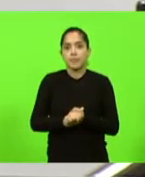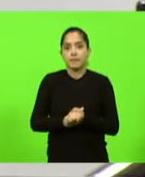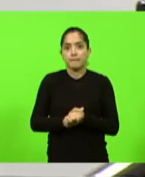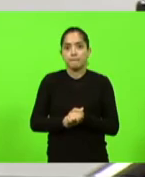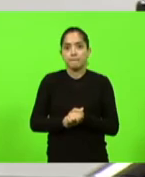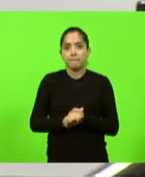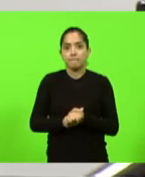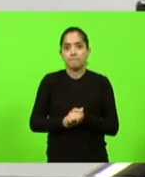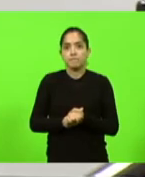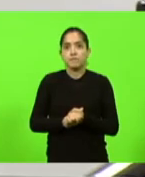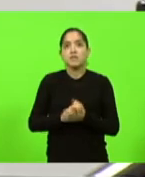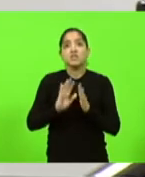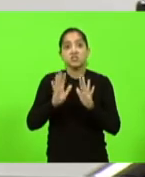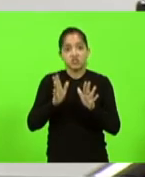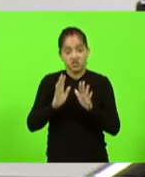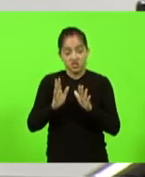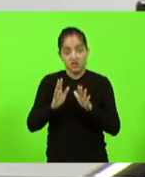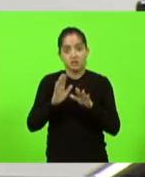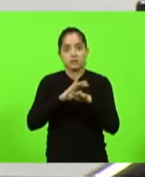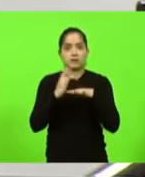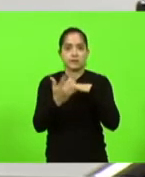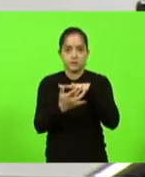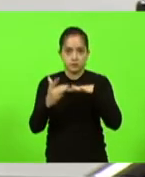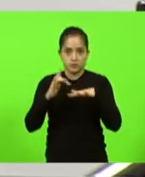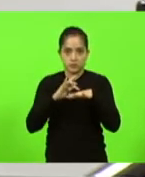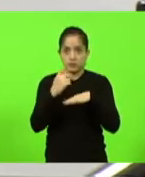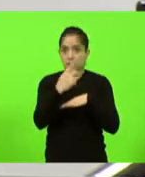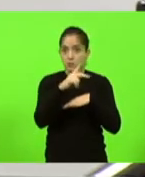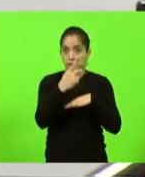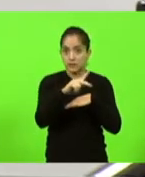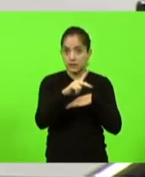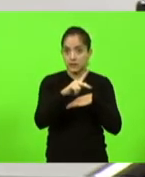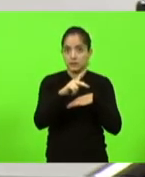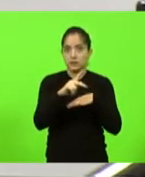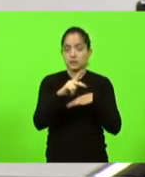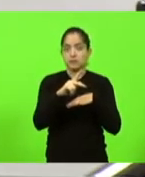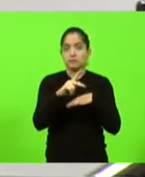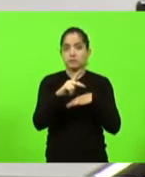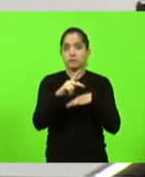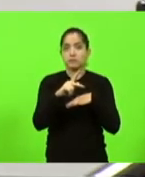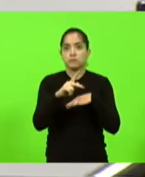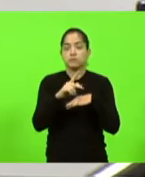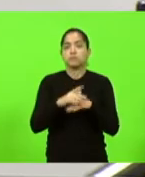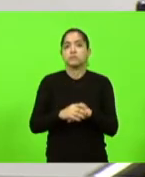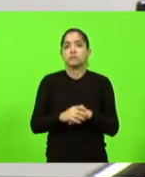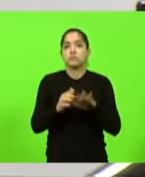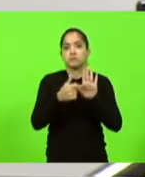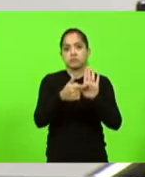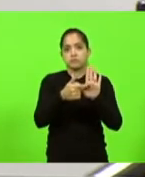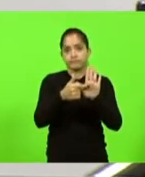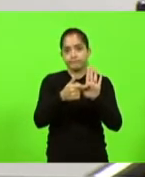Porque já está na rede social do deputado Bruno. Está aqui no Instagram, deputado Bruno.